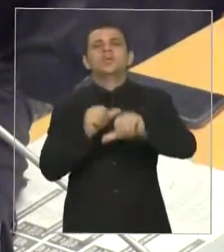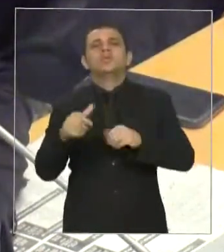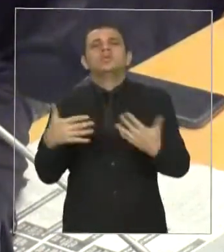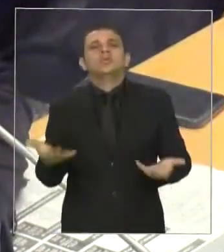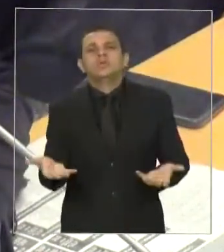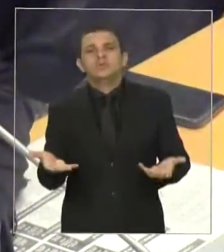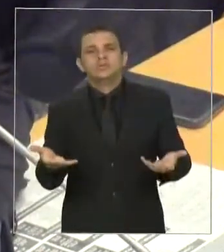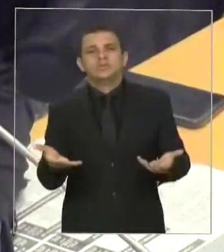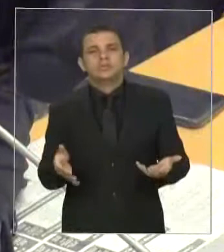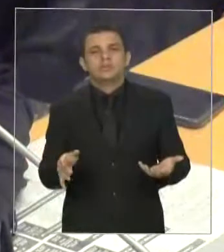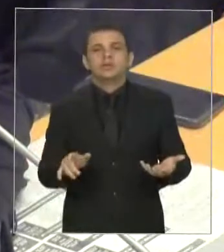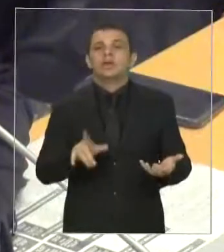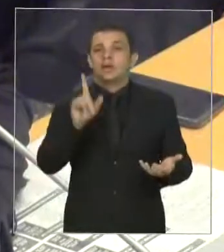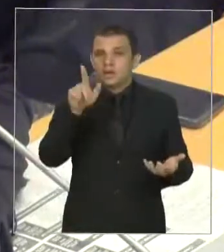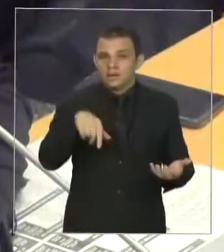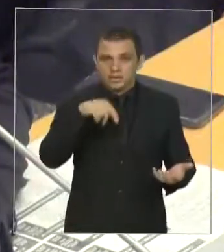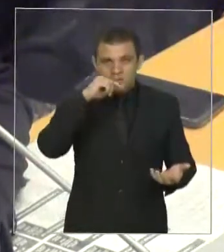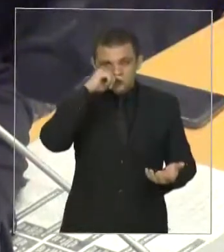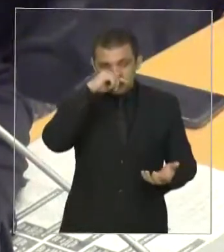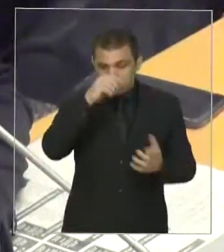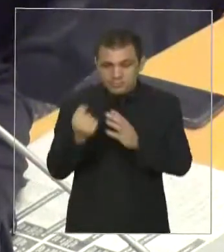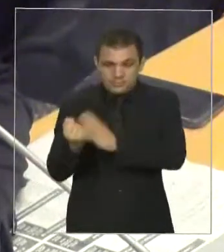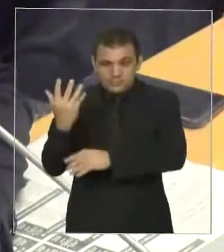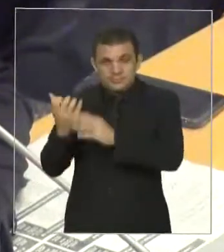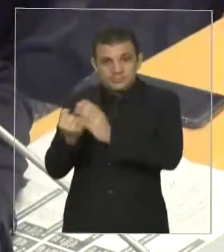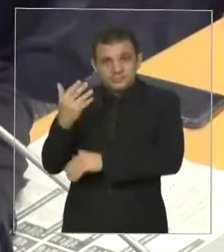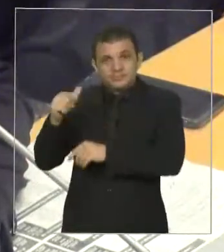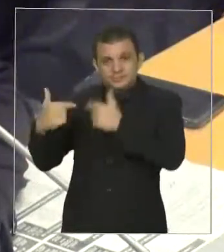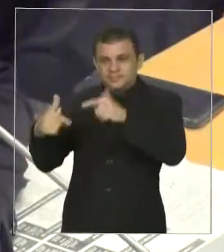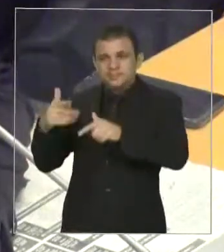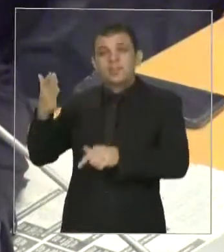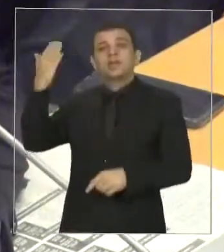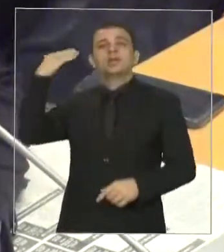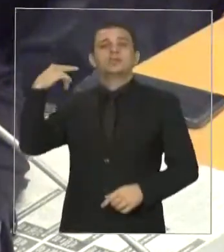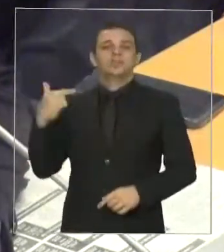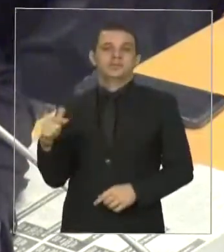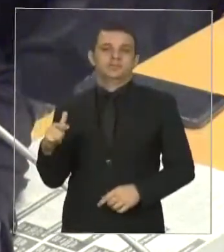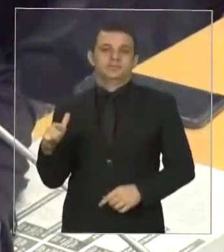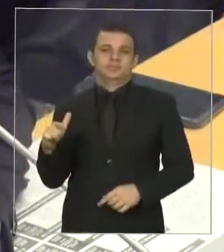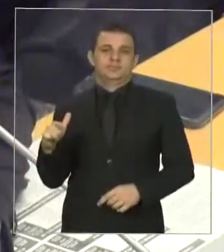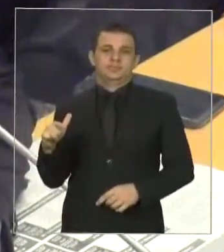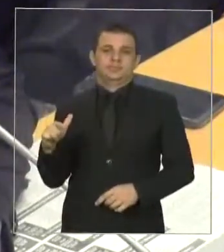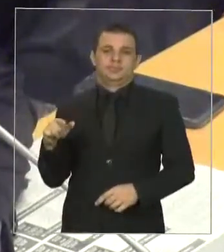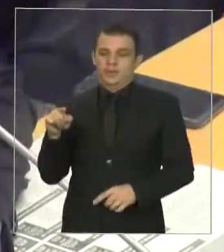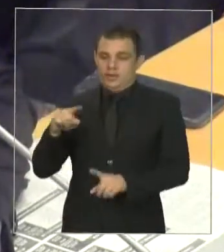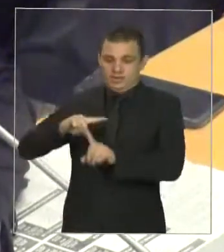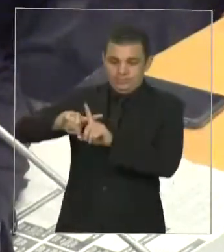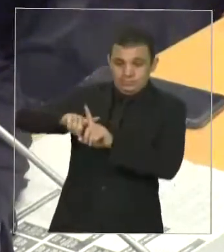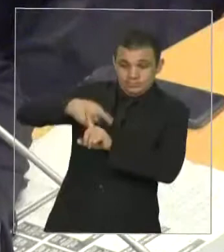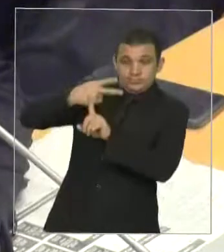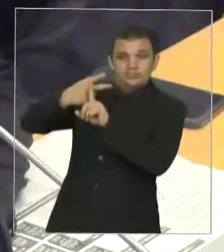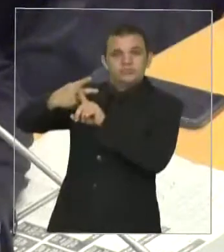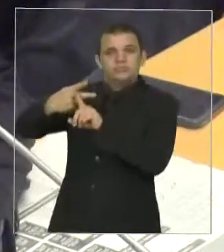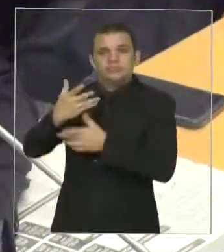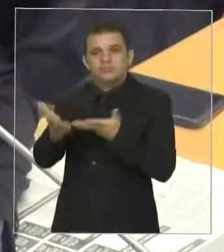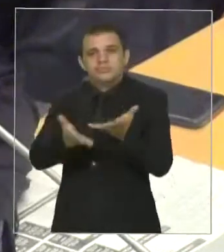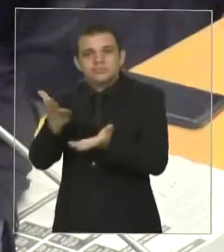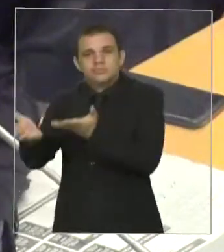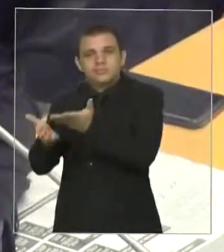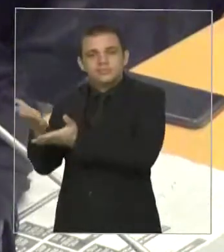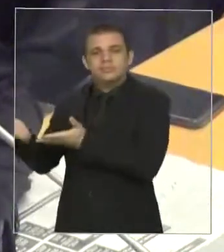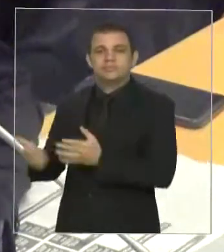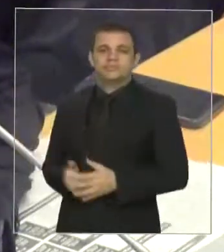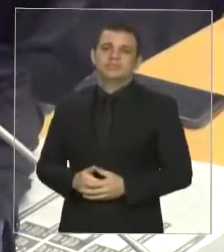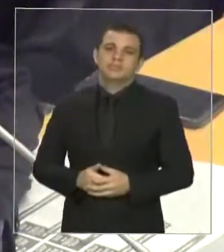Está exatamente em implantar um serviço que não tinha, de dobrar esse atendimento. A